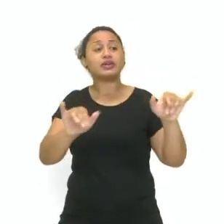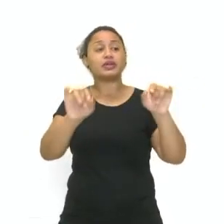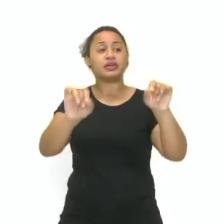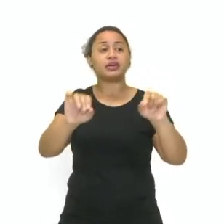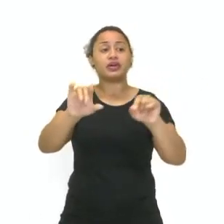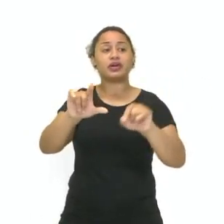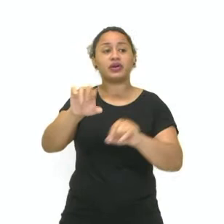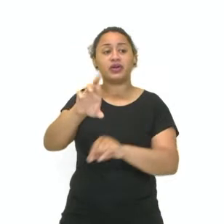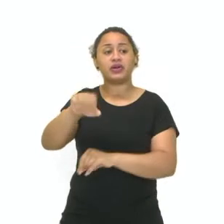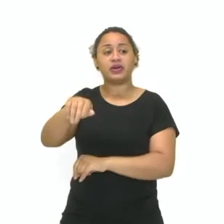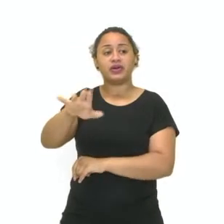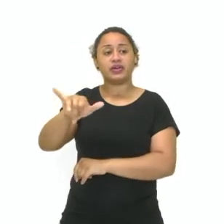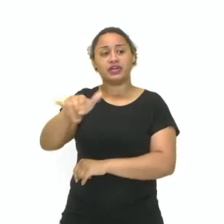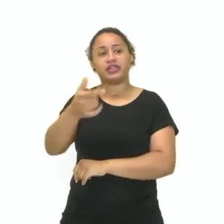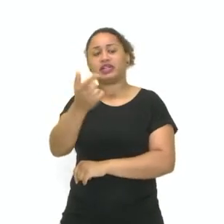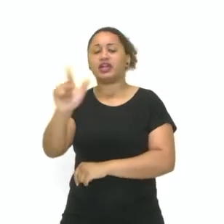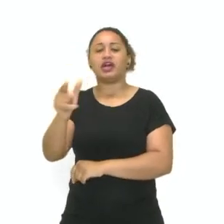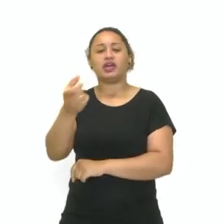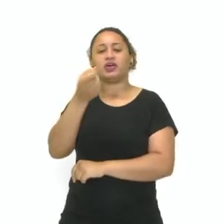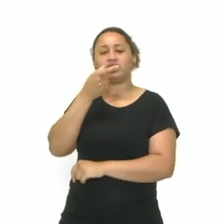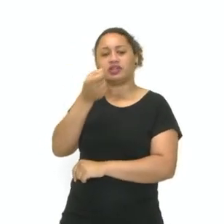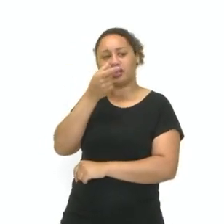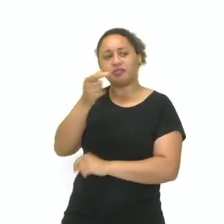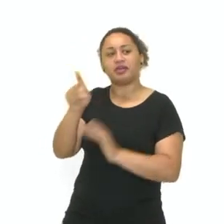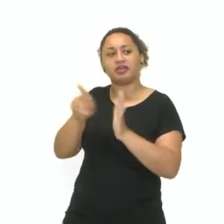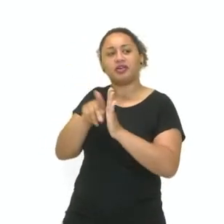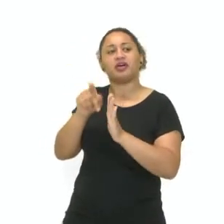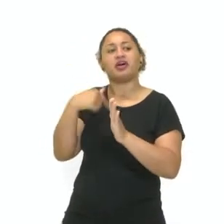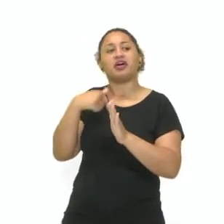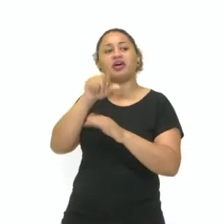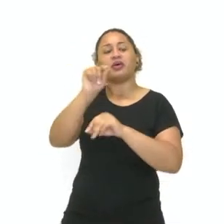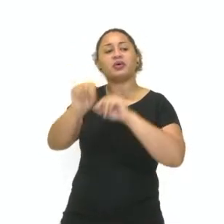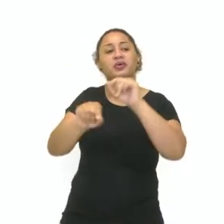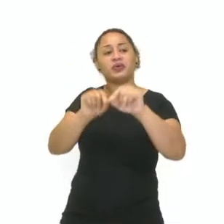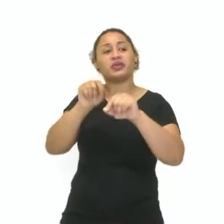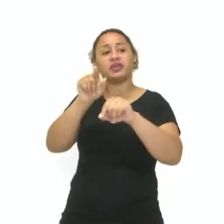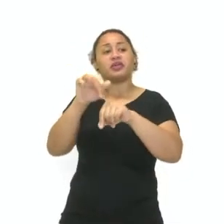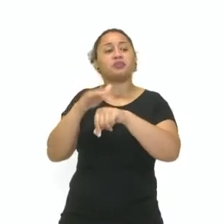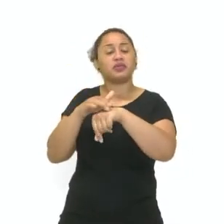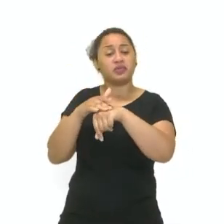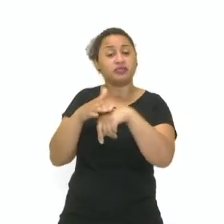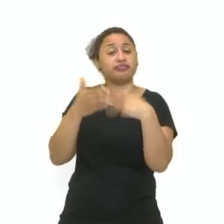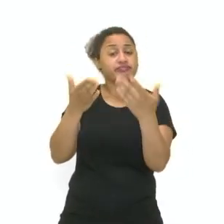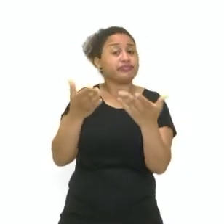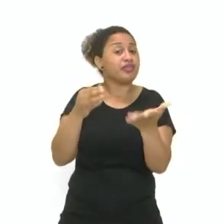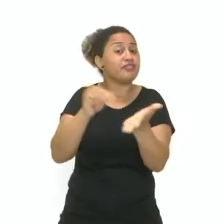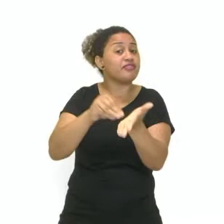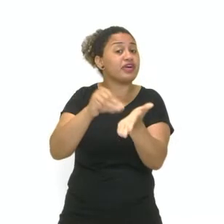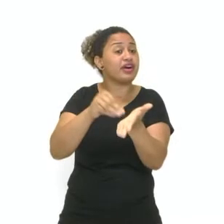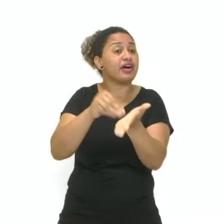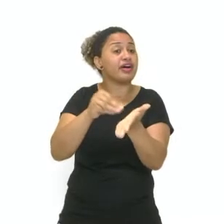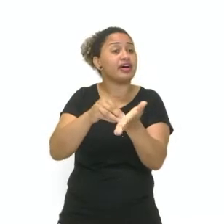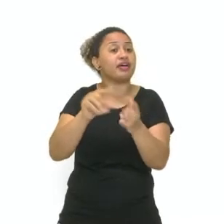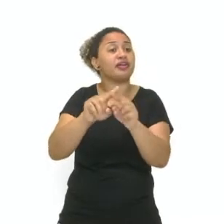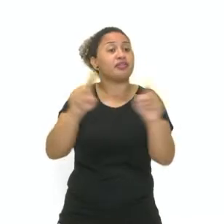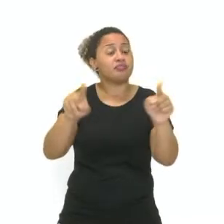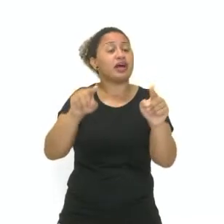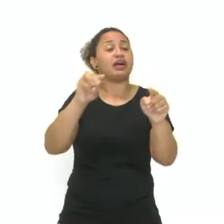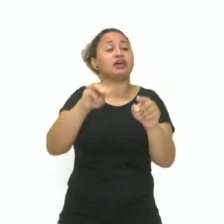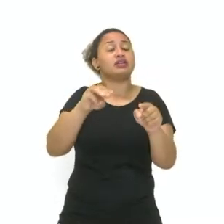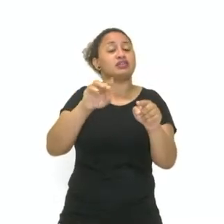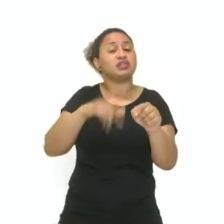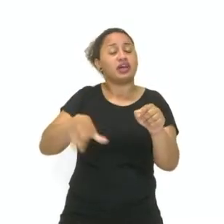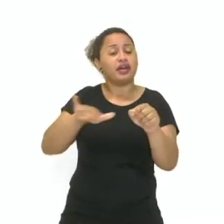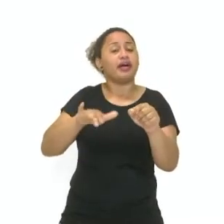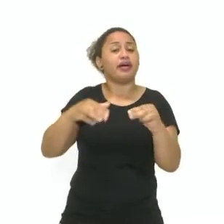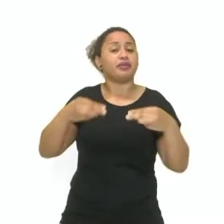outros medicamentos eficazes para as enfermidades típicas da mata, estão em falta, embora o Ministério da Saúde confronte